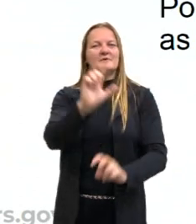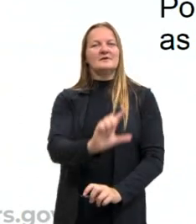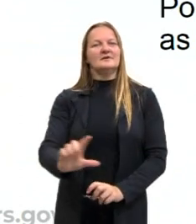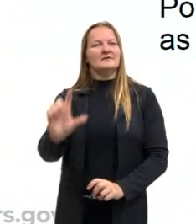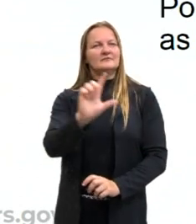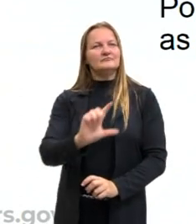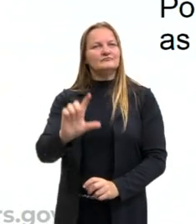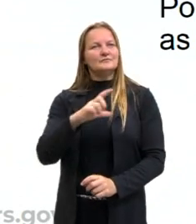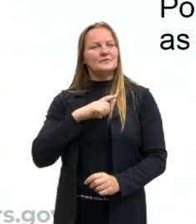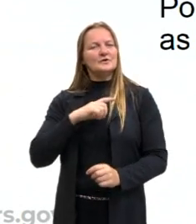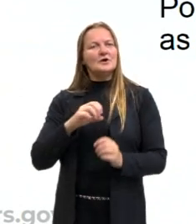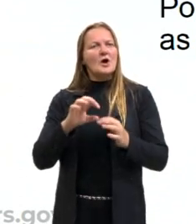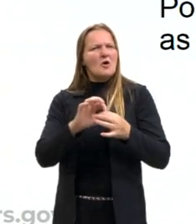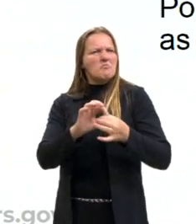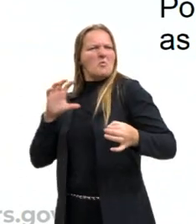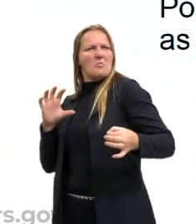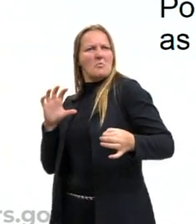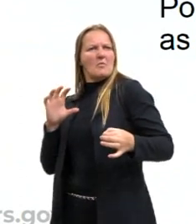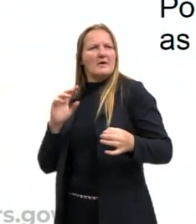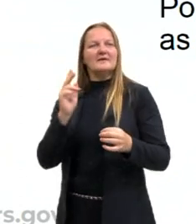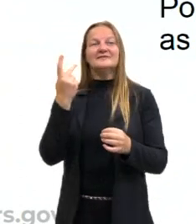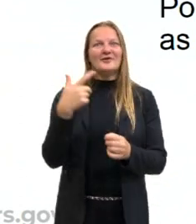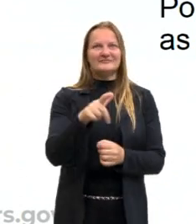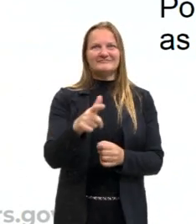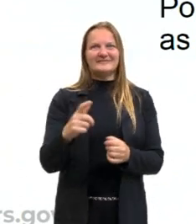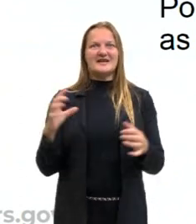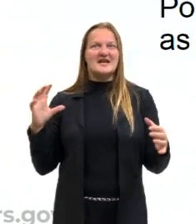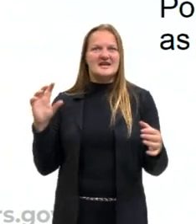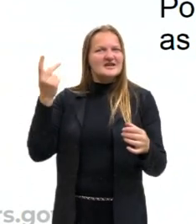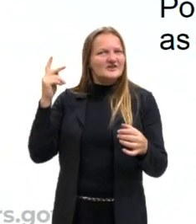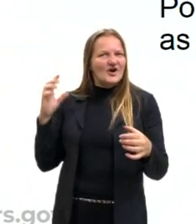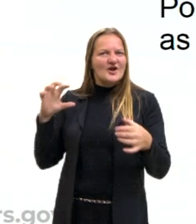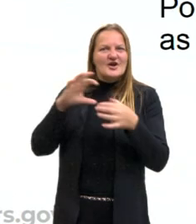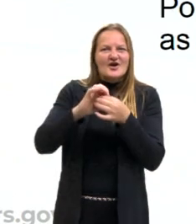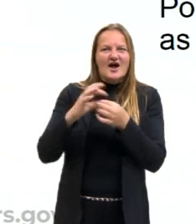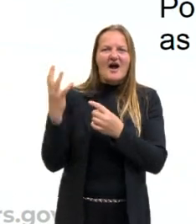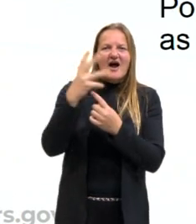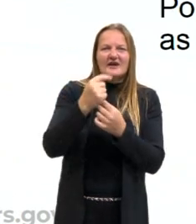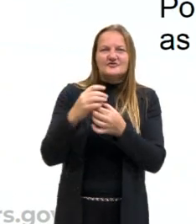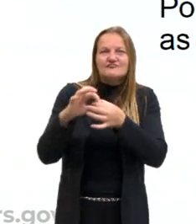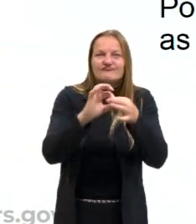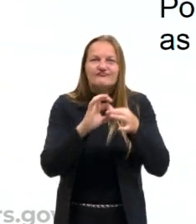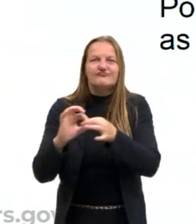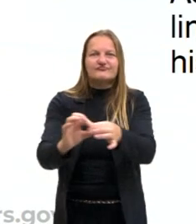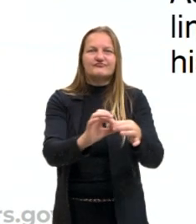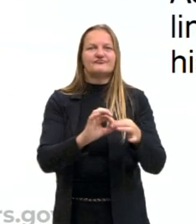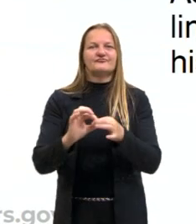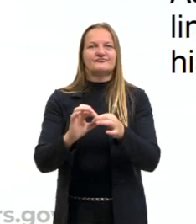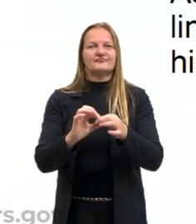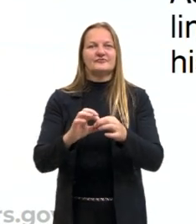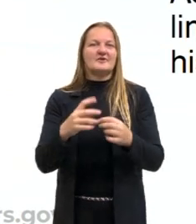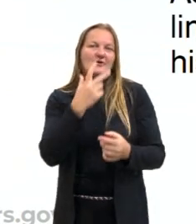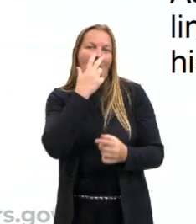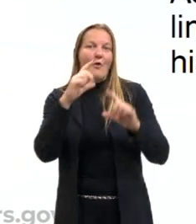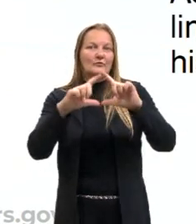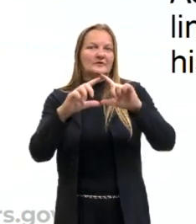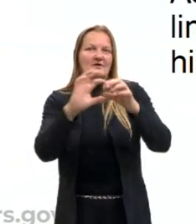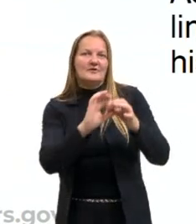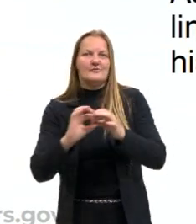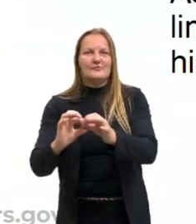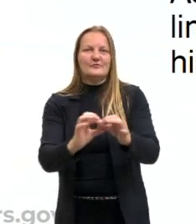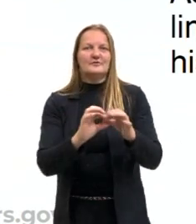diz associada a história por isso que ela tá tão ligada sempre a história tão ligada à arte por ela ser uma arte também por